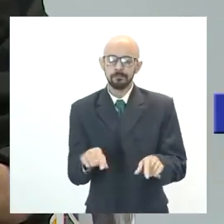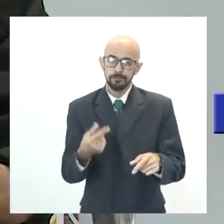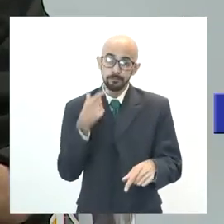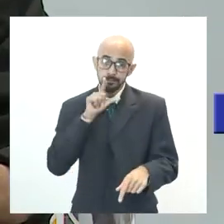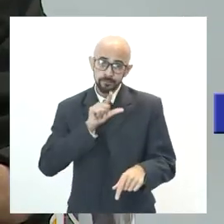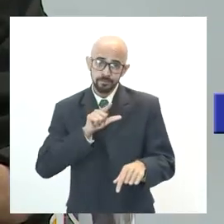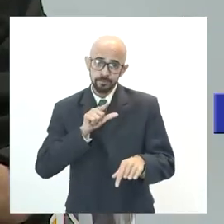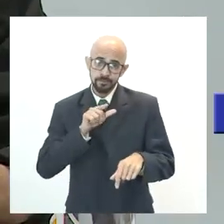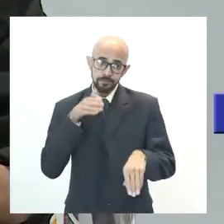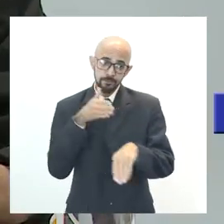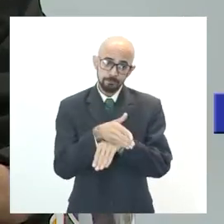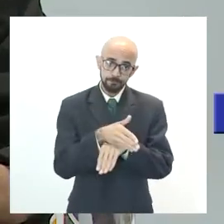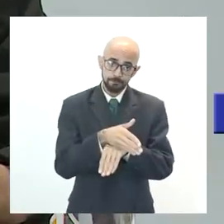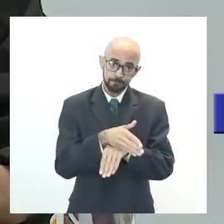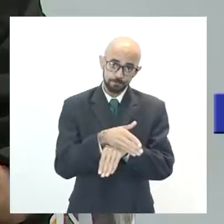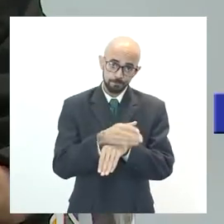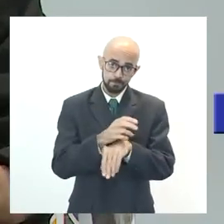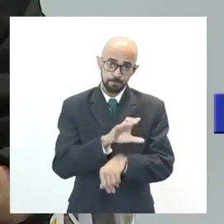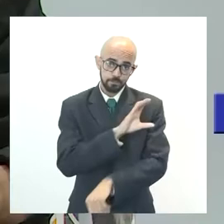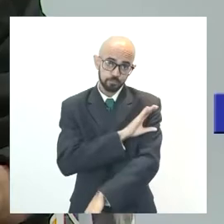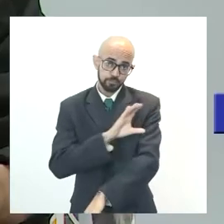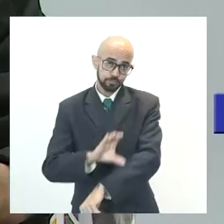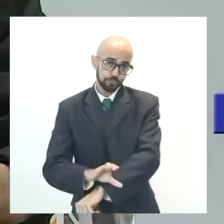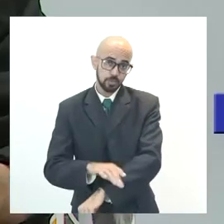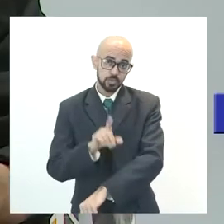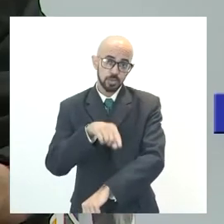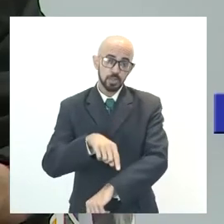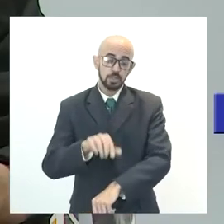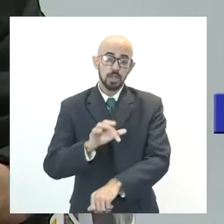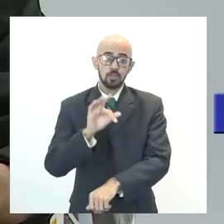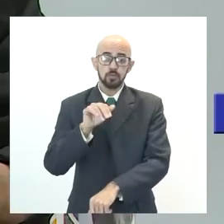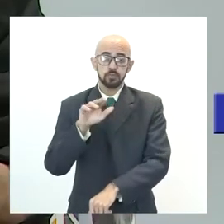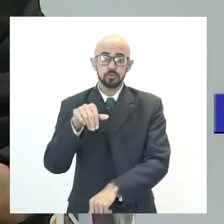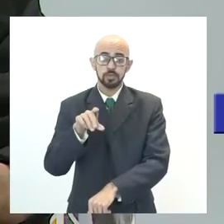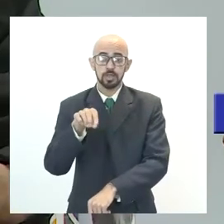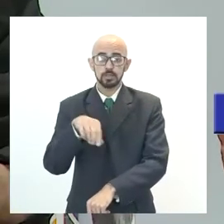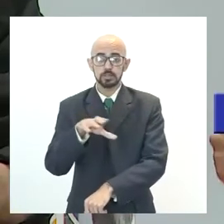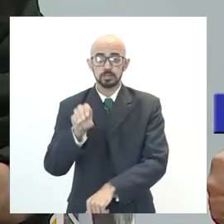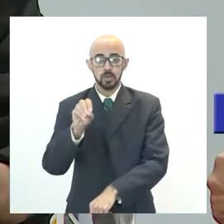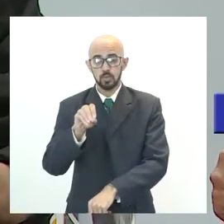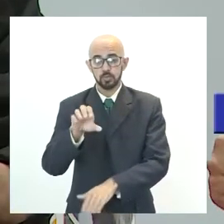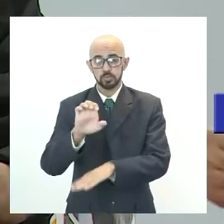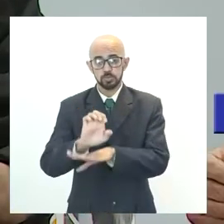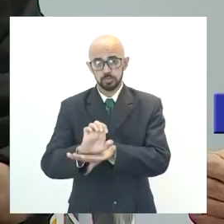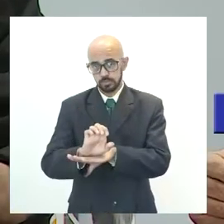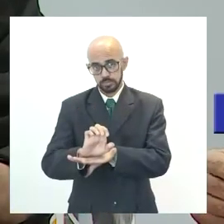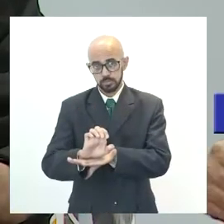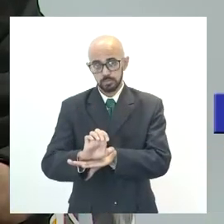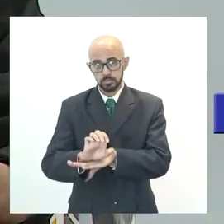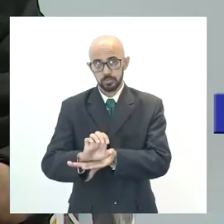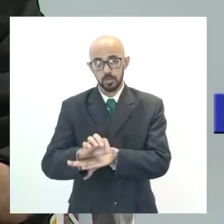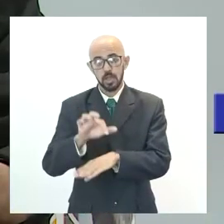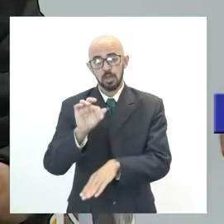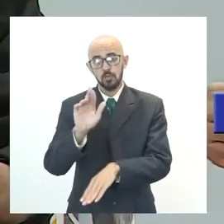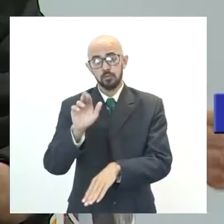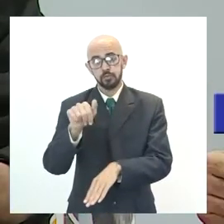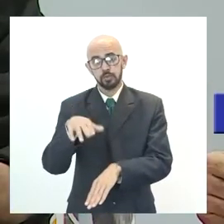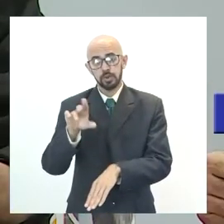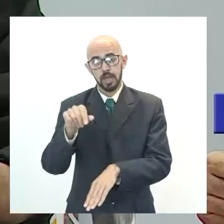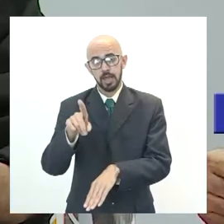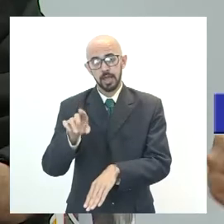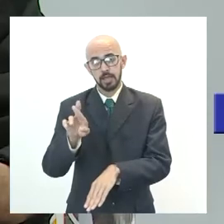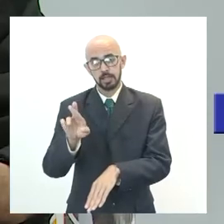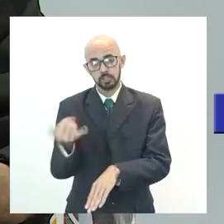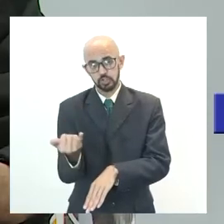cultural nas Fundações do Estado a fundação Anita mantuano de fundos de asta furar a fundação